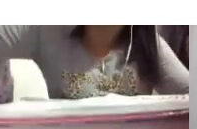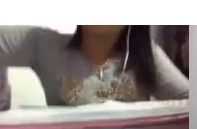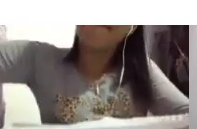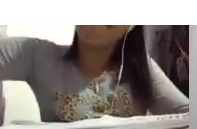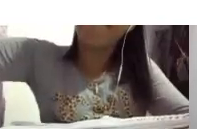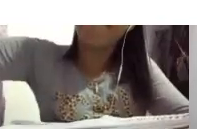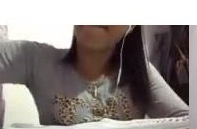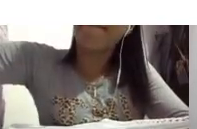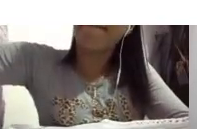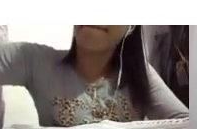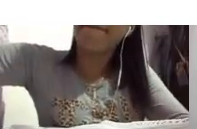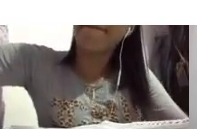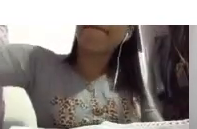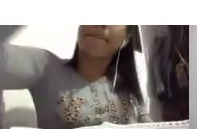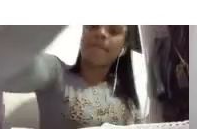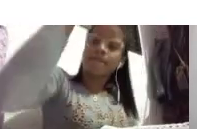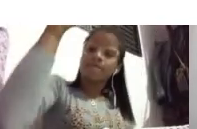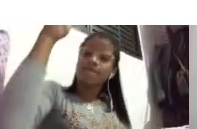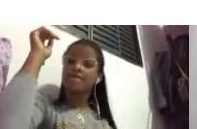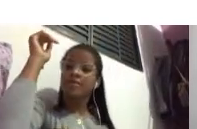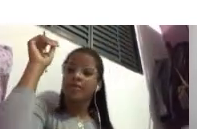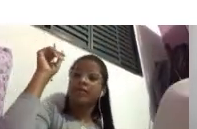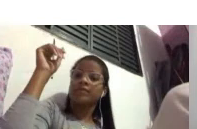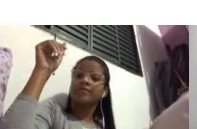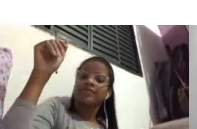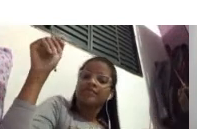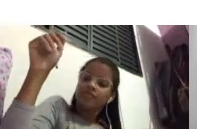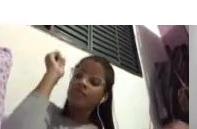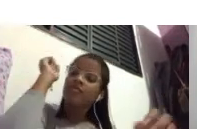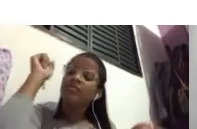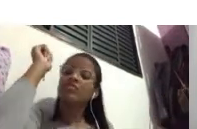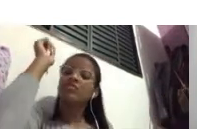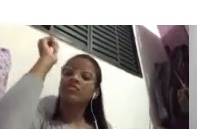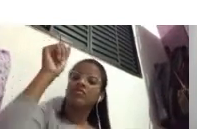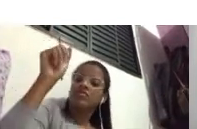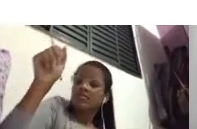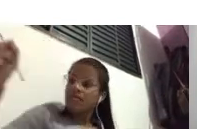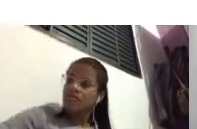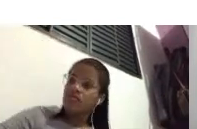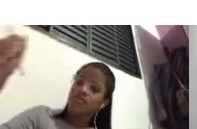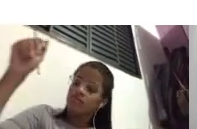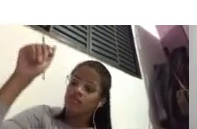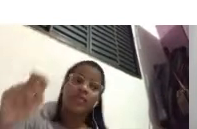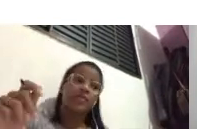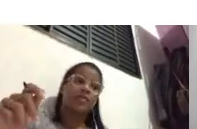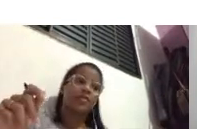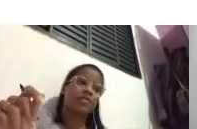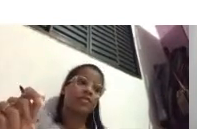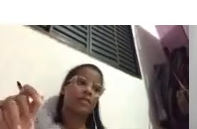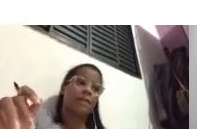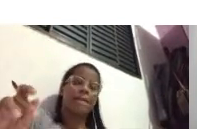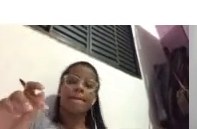tá? Eu preciso conter a hemorragia, eu preciso salvar aquela vítima. Limpeza, asepsia,